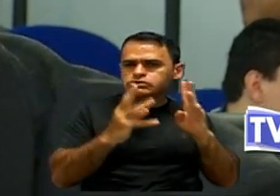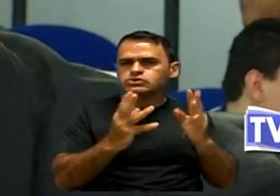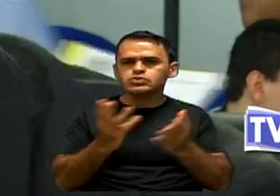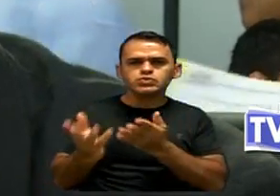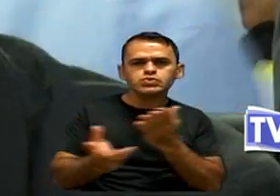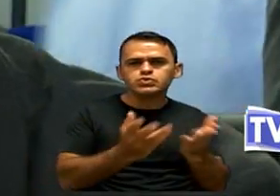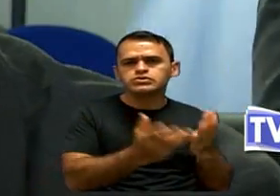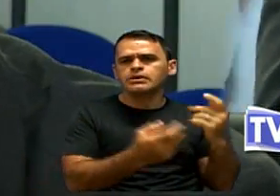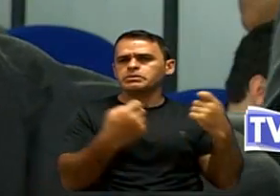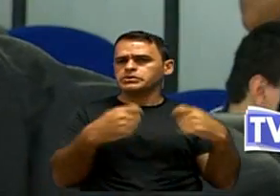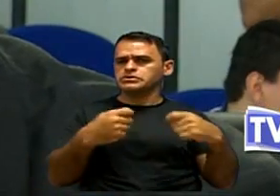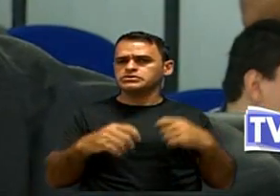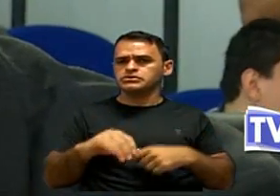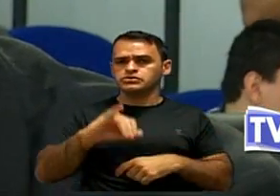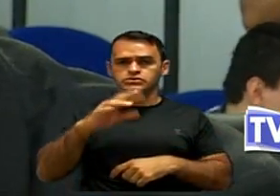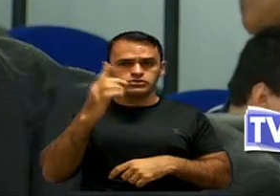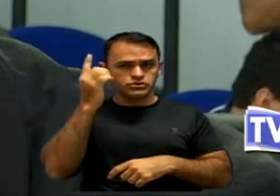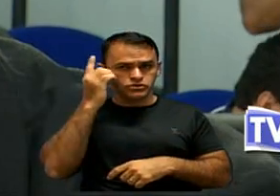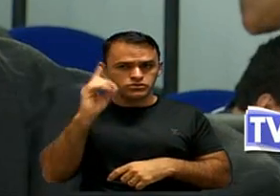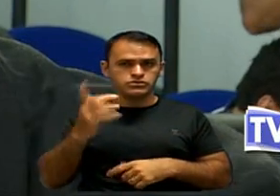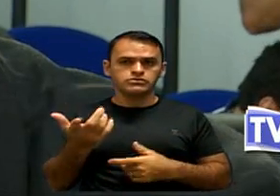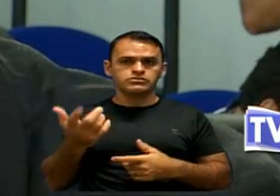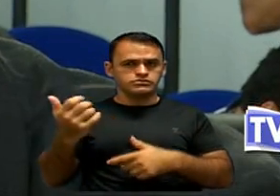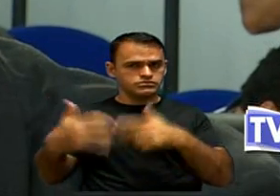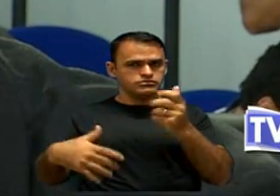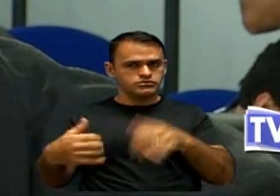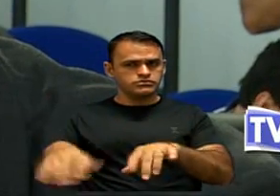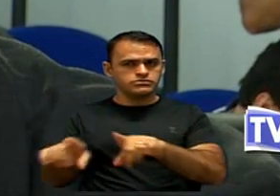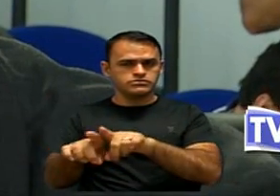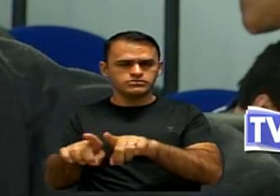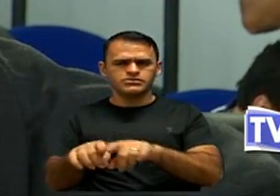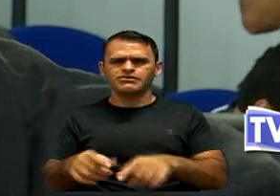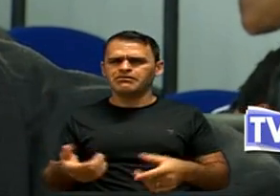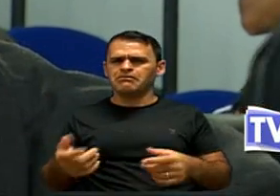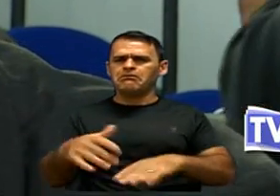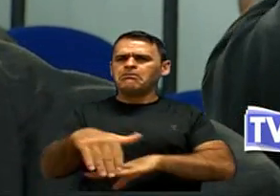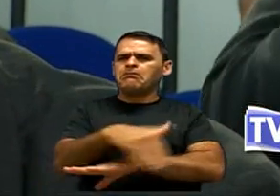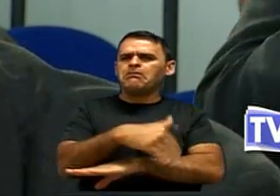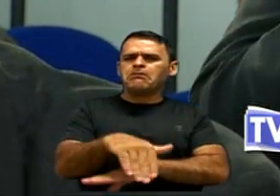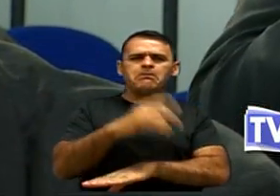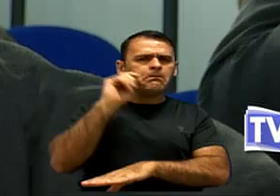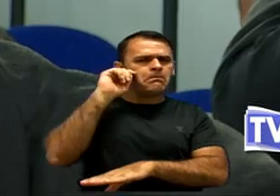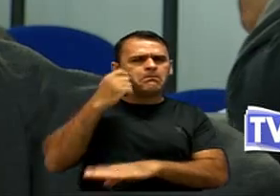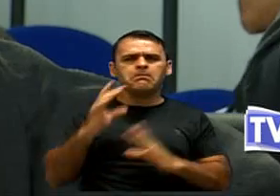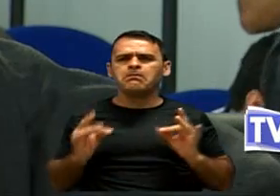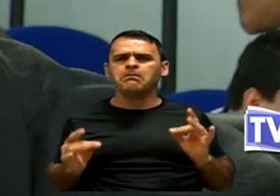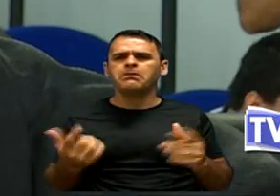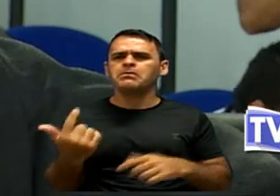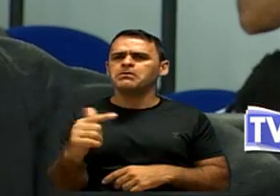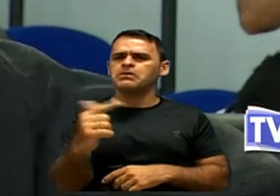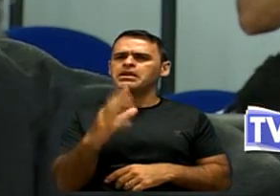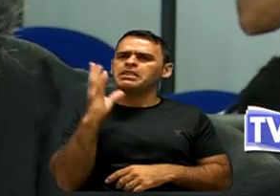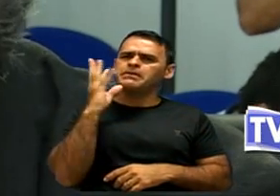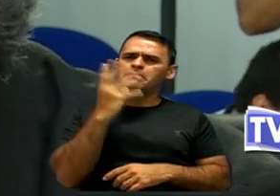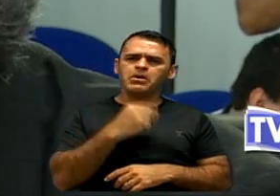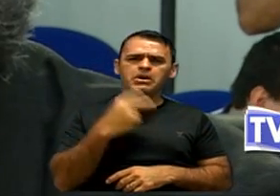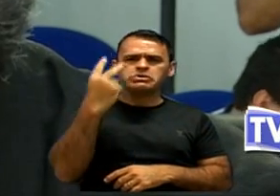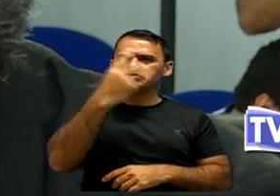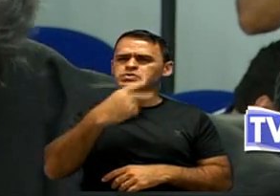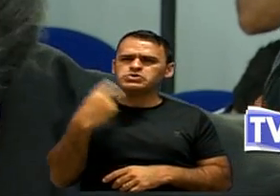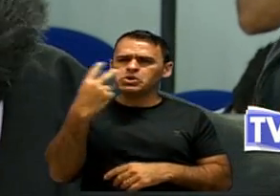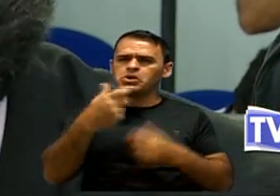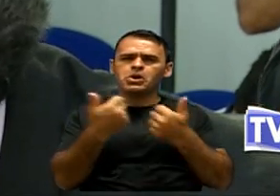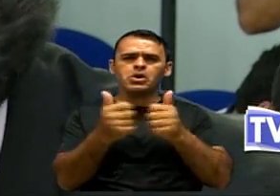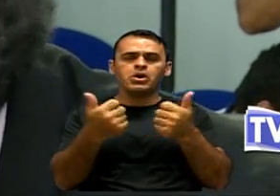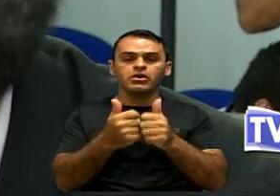O João Donizete também vai usar a parte depois, afastado, sem asfalto, e fim de semana, de 2 em 2 horas. Então, a gente